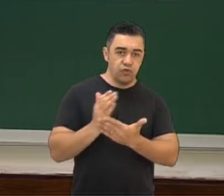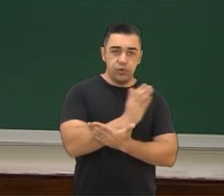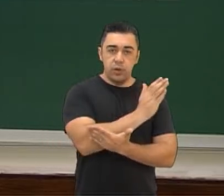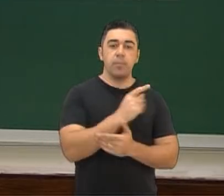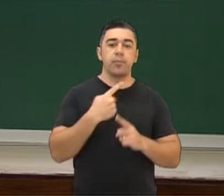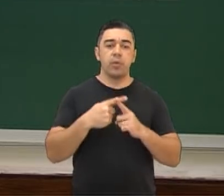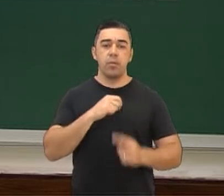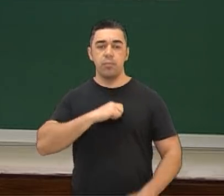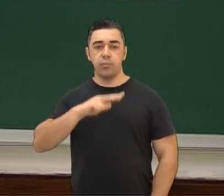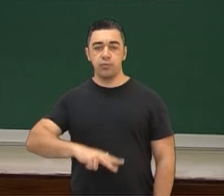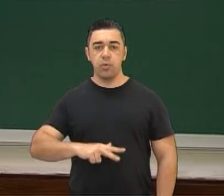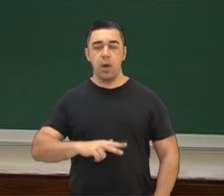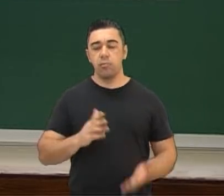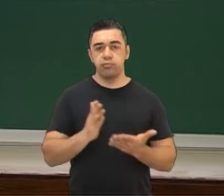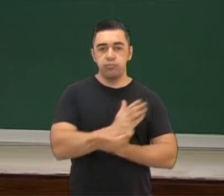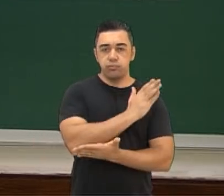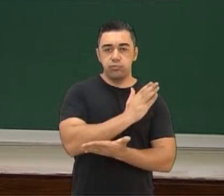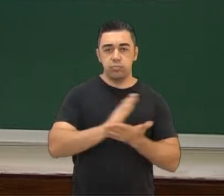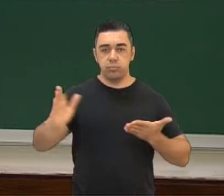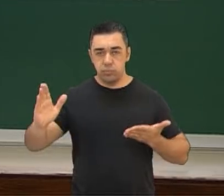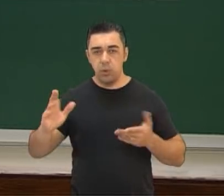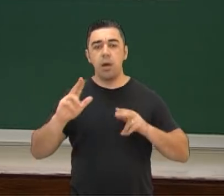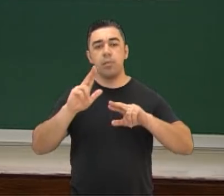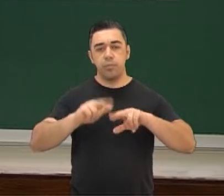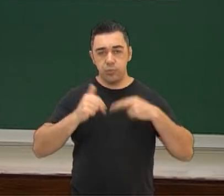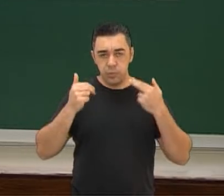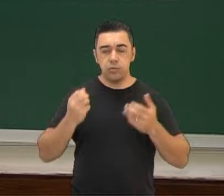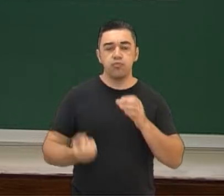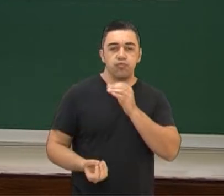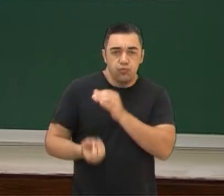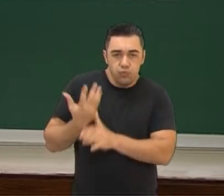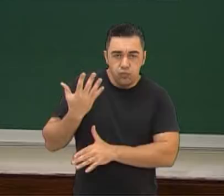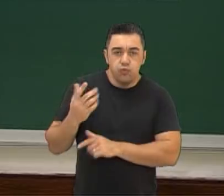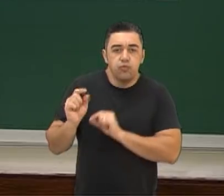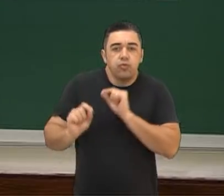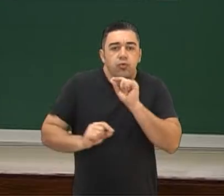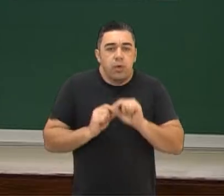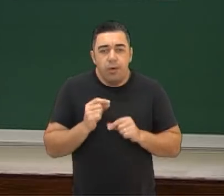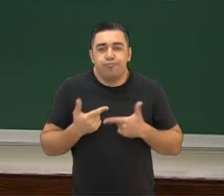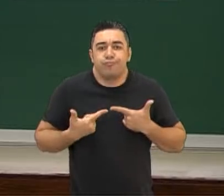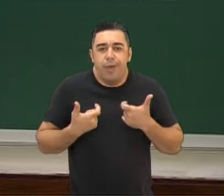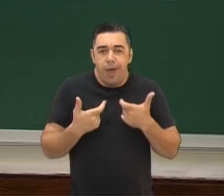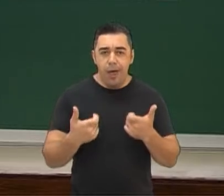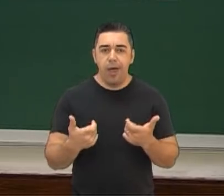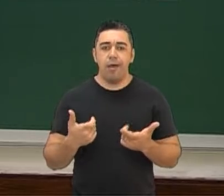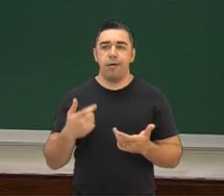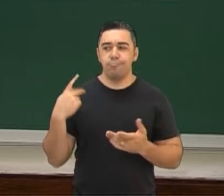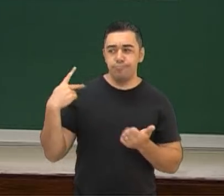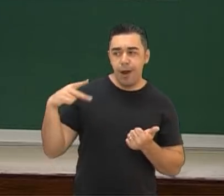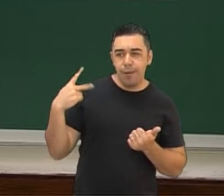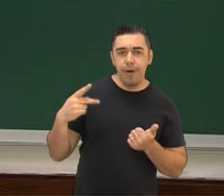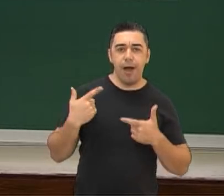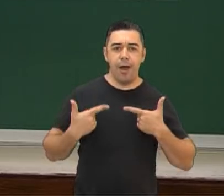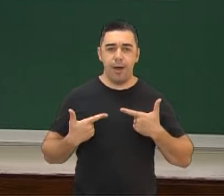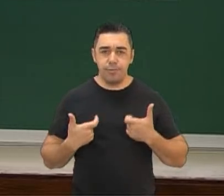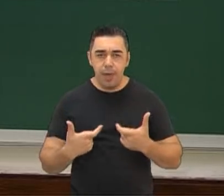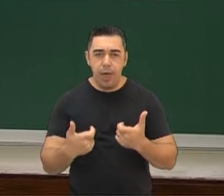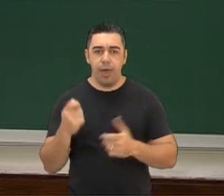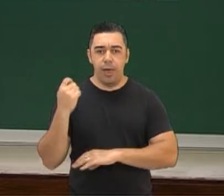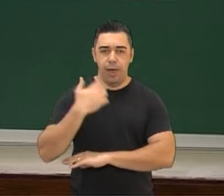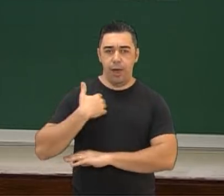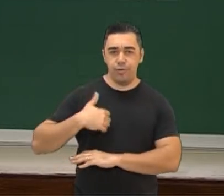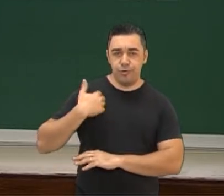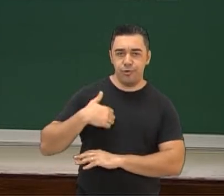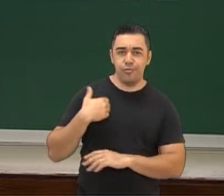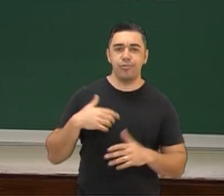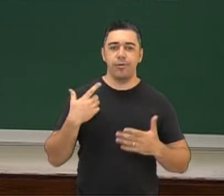os portugueses não querem mais que eles fiquem ali. E aí é que surgem os conflitos que nós falamos lá, quando houve esse